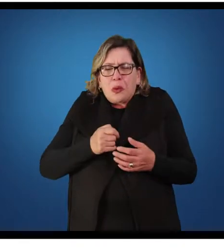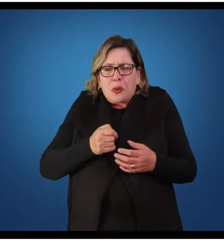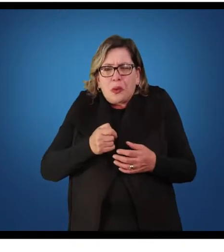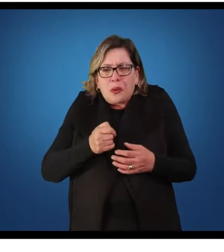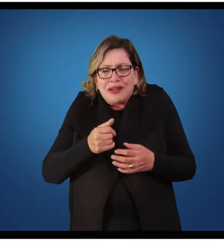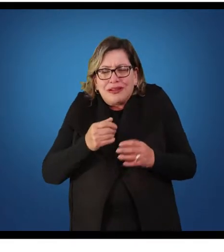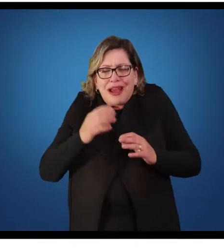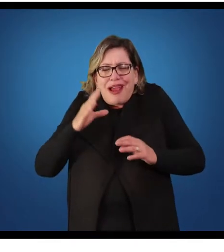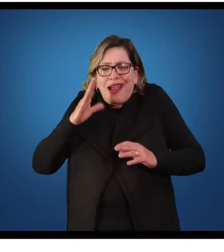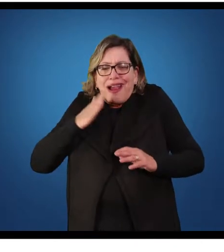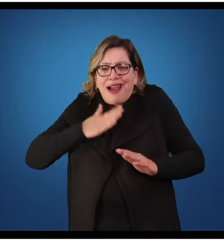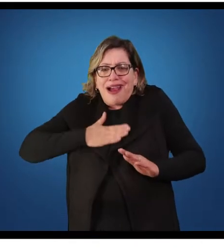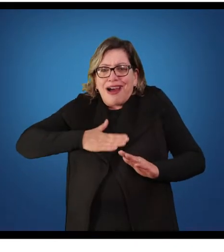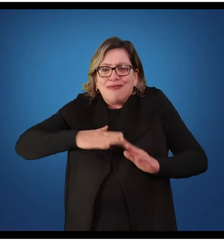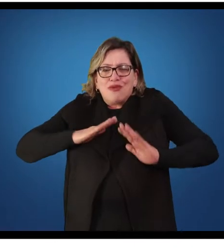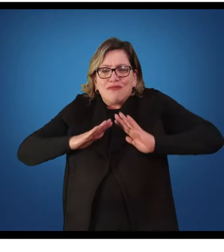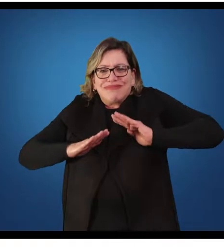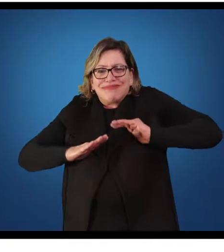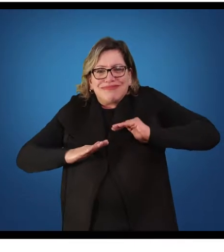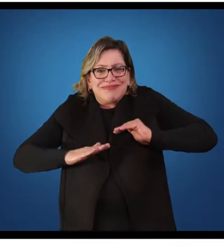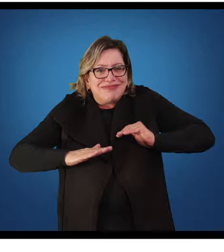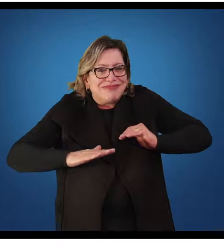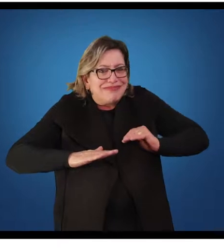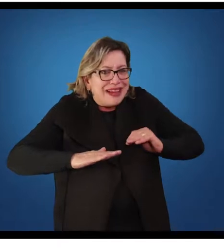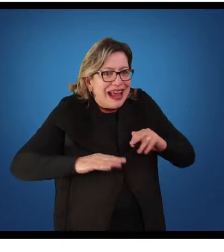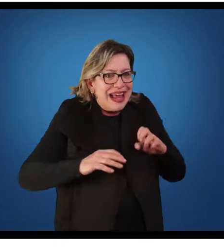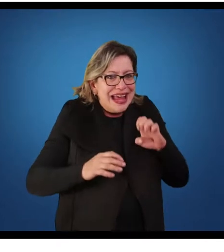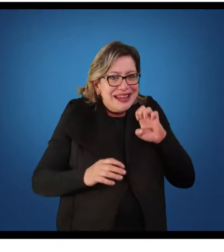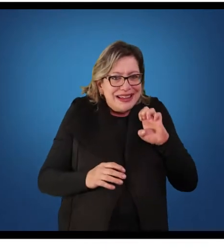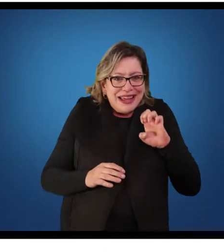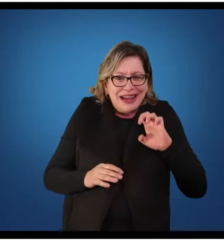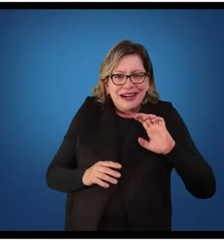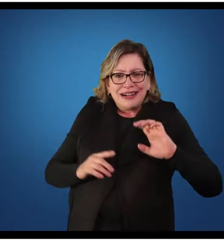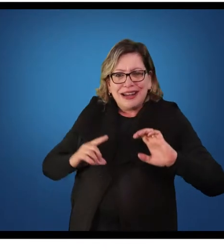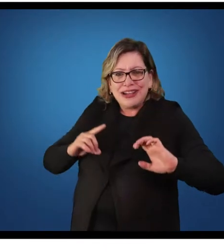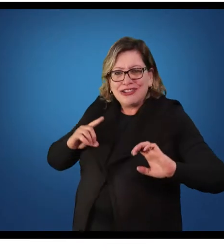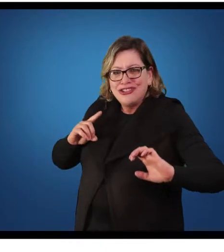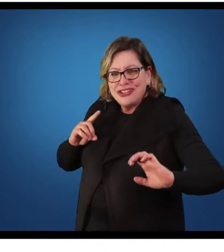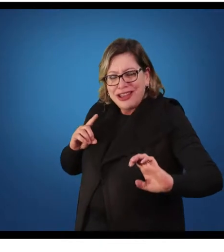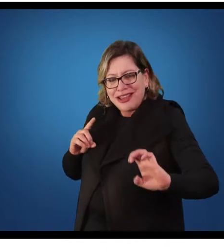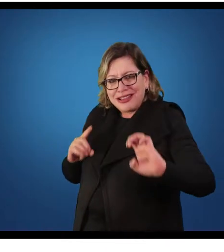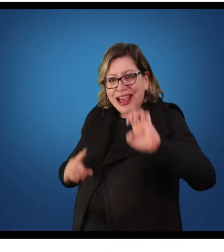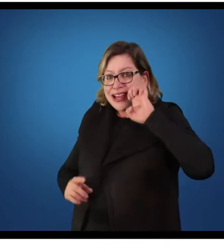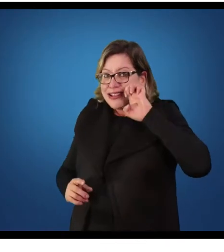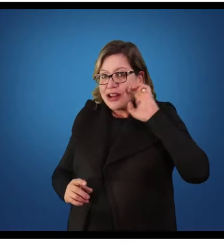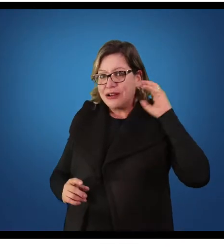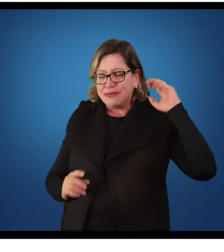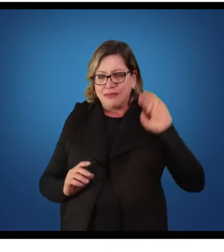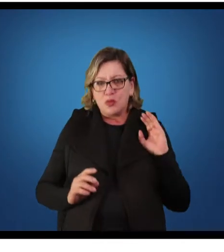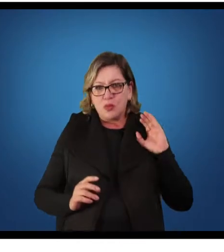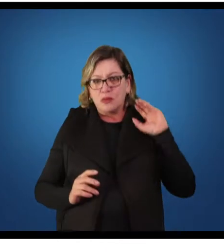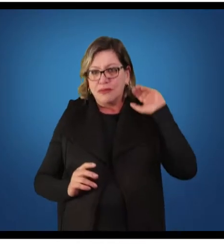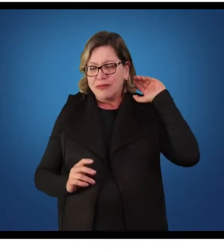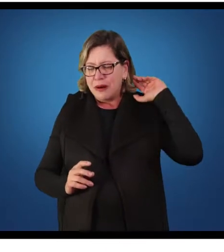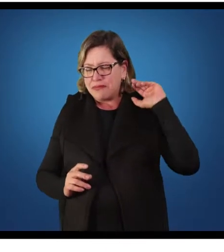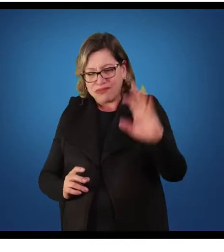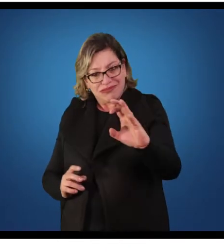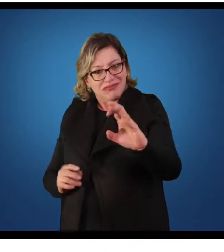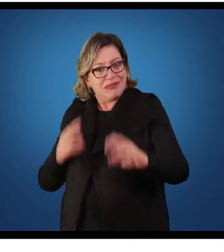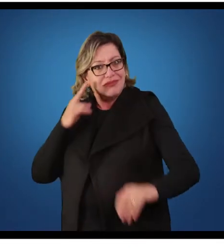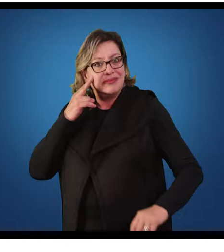slow motion, certo? Então, esquerda, direita, esquerda, subiu,